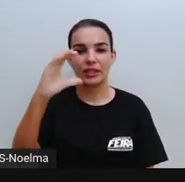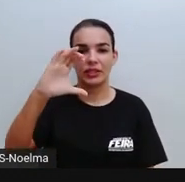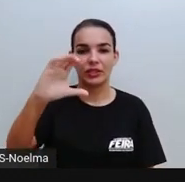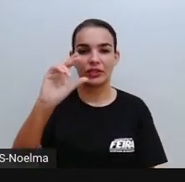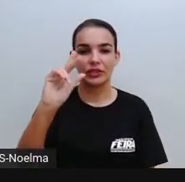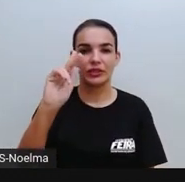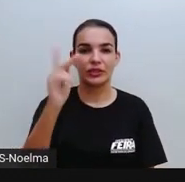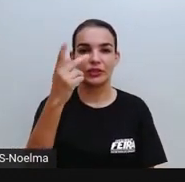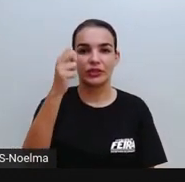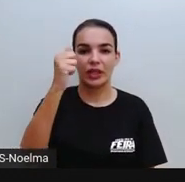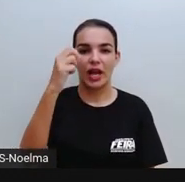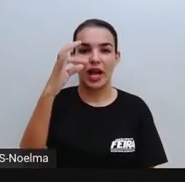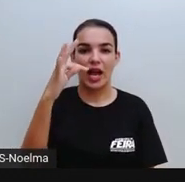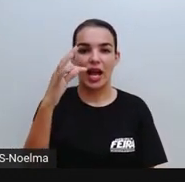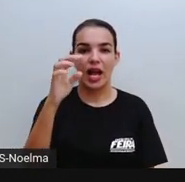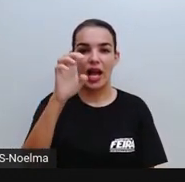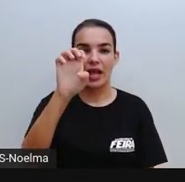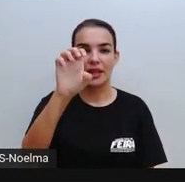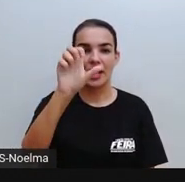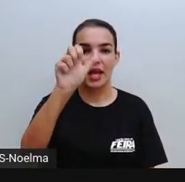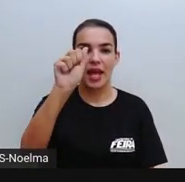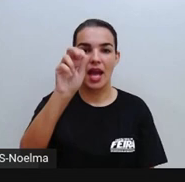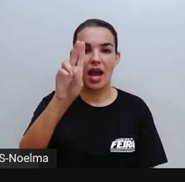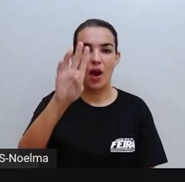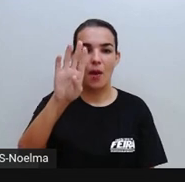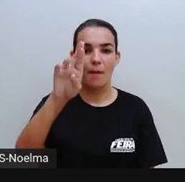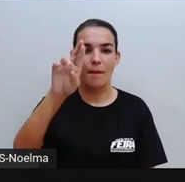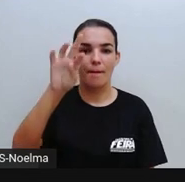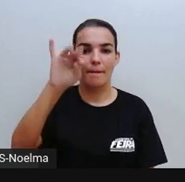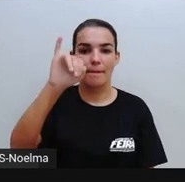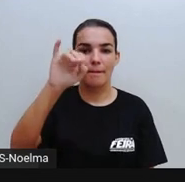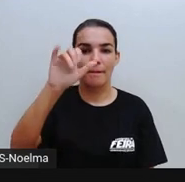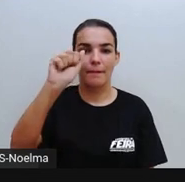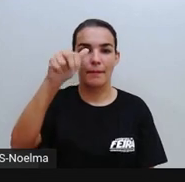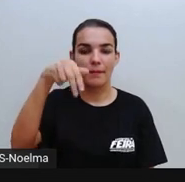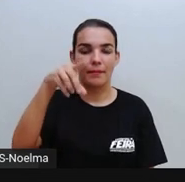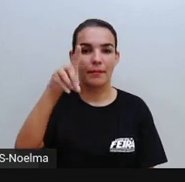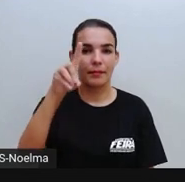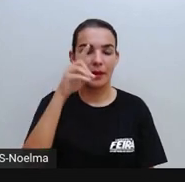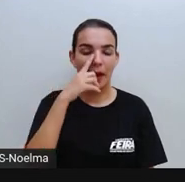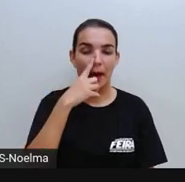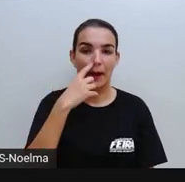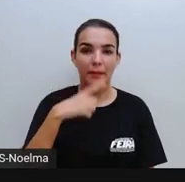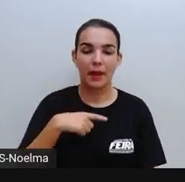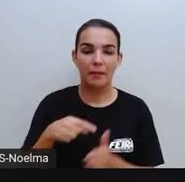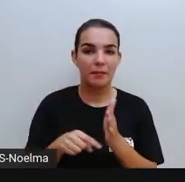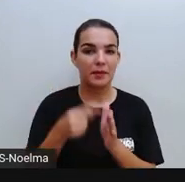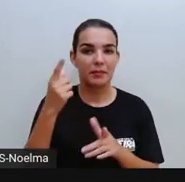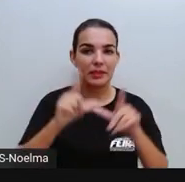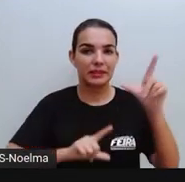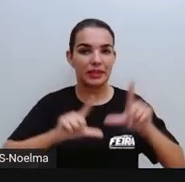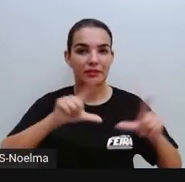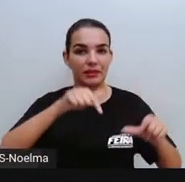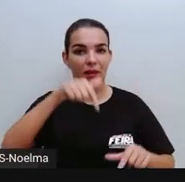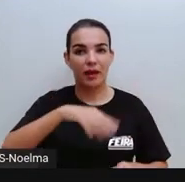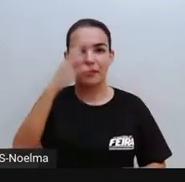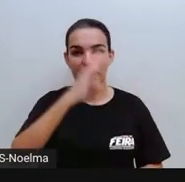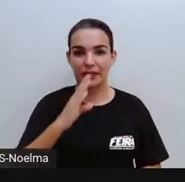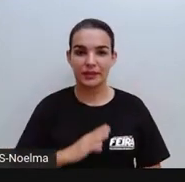aí 1950 que começaram também as notícias né na TV Tupi certo